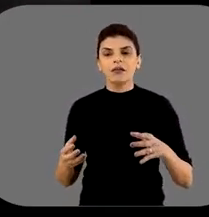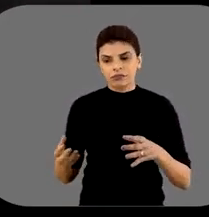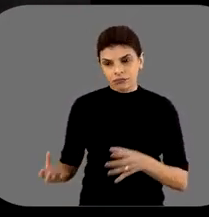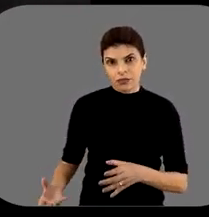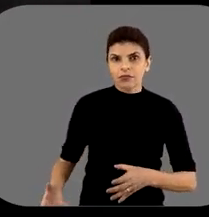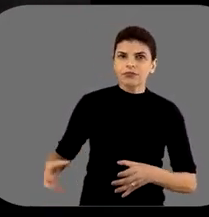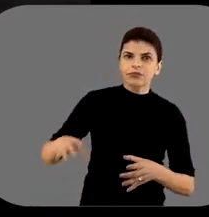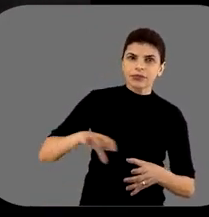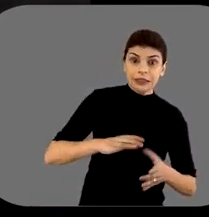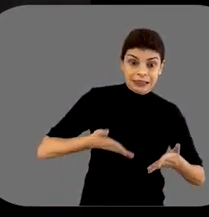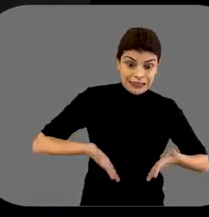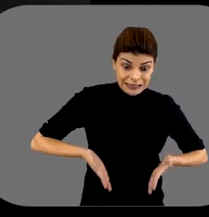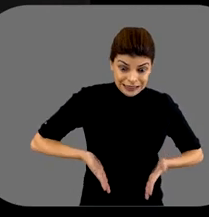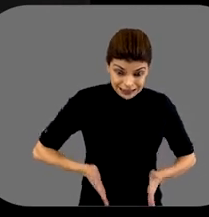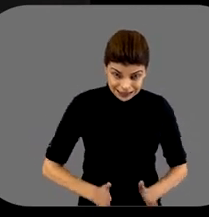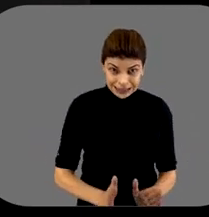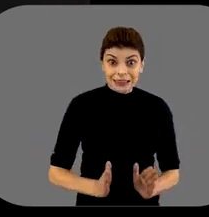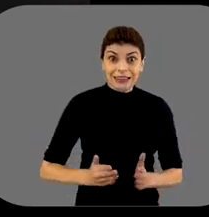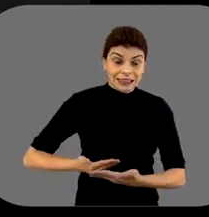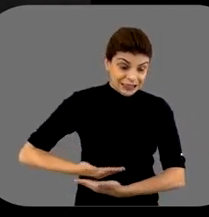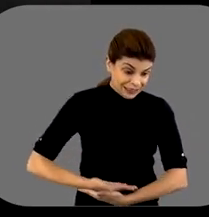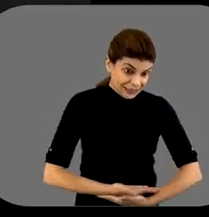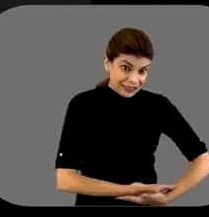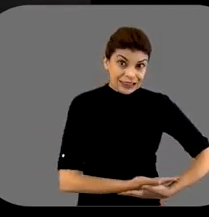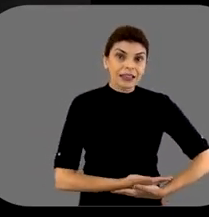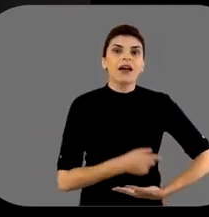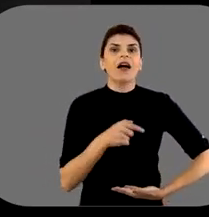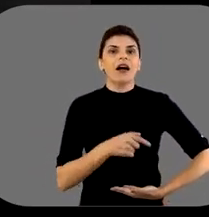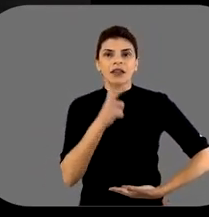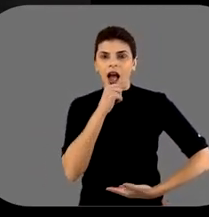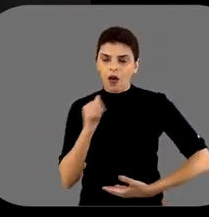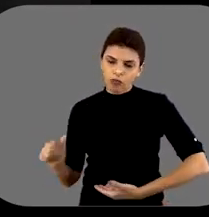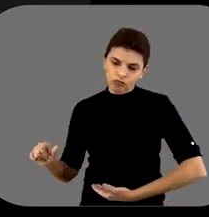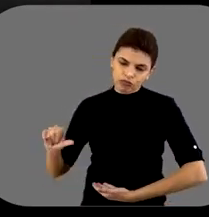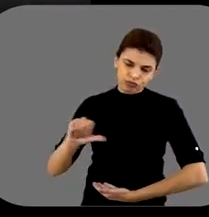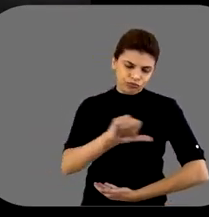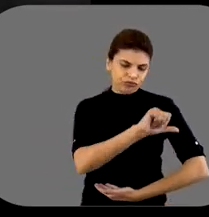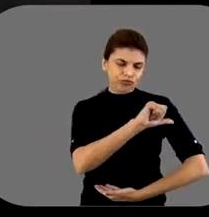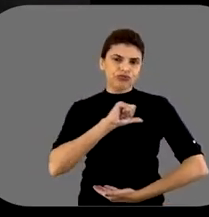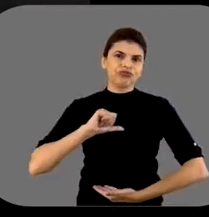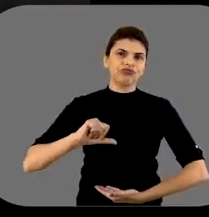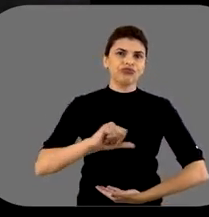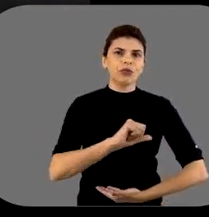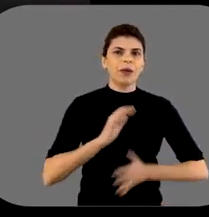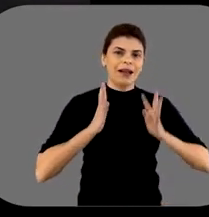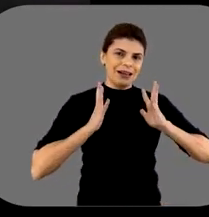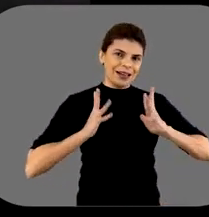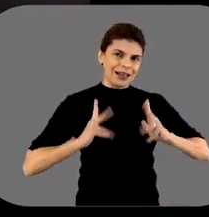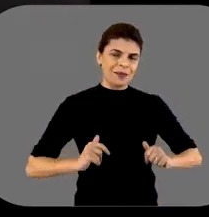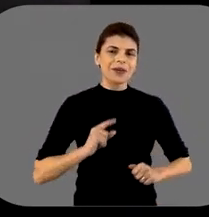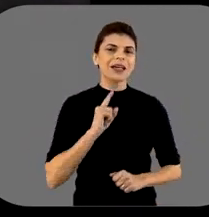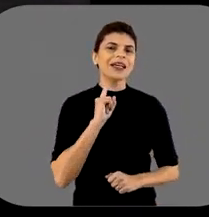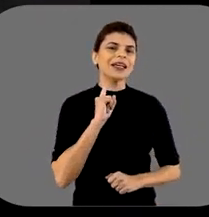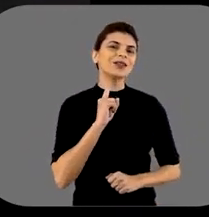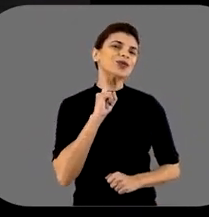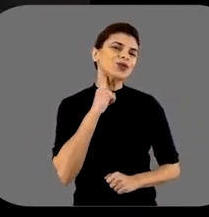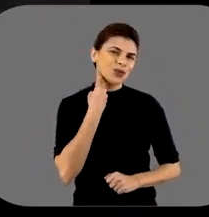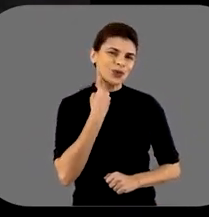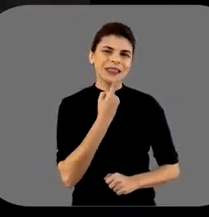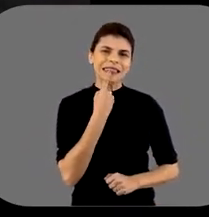fazendo. Quando nasce, aí elas jogam água morna para lavar